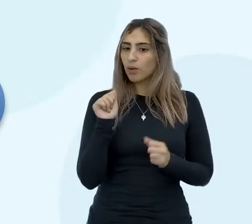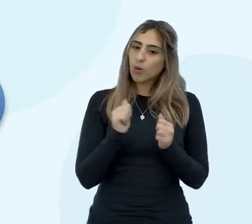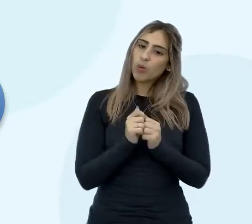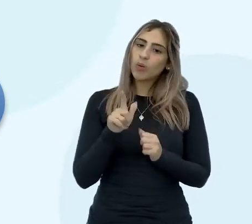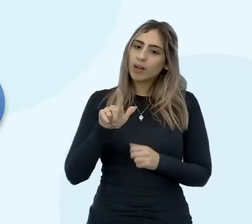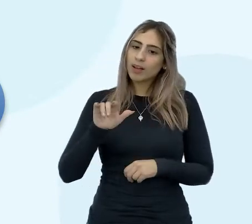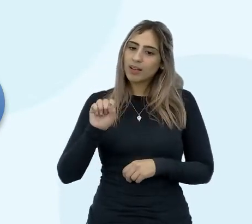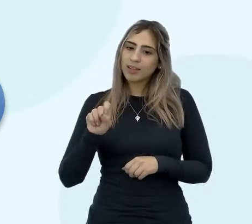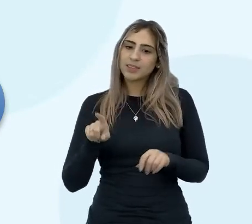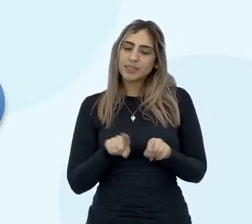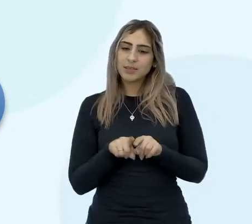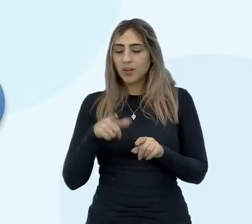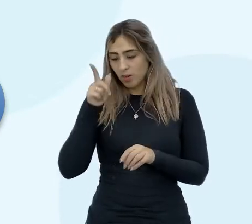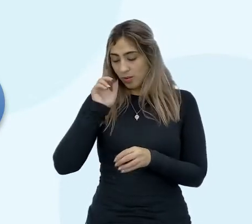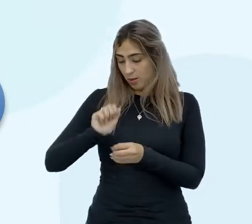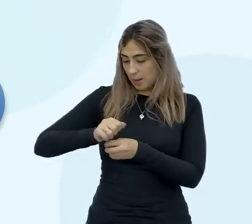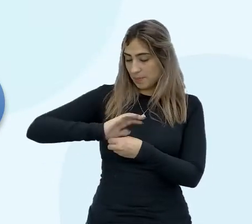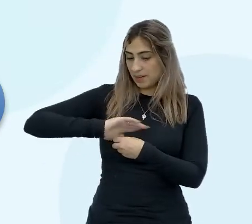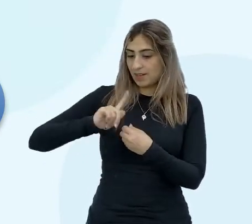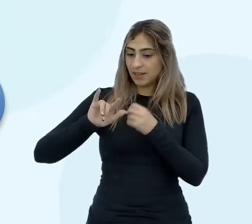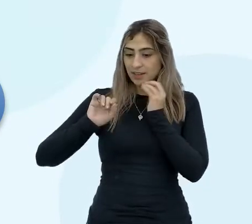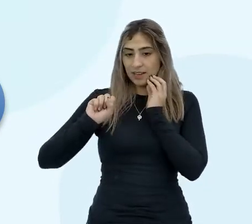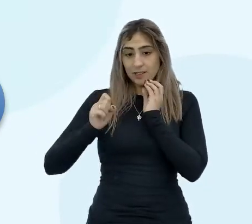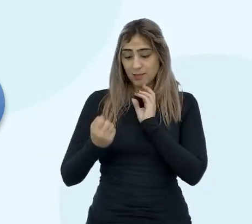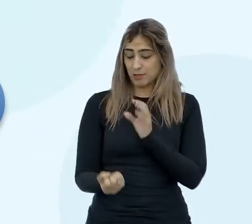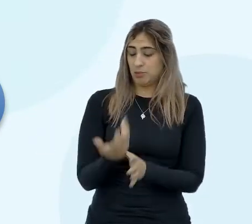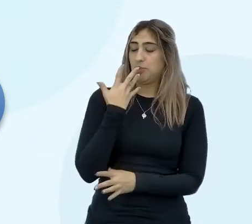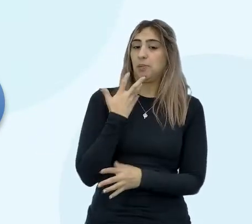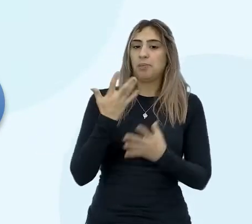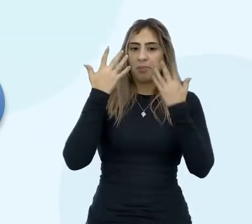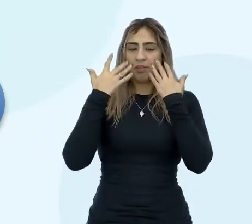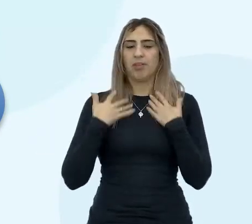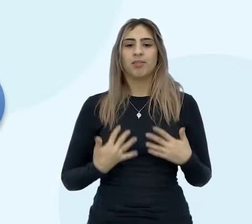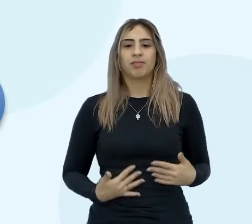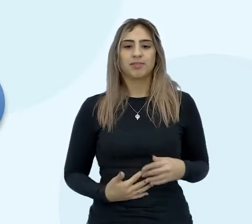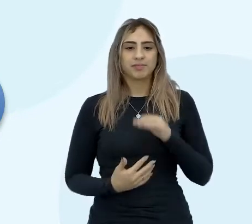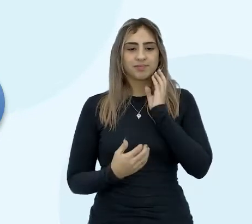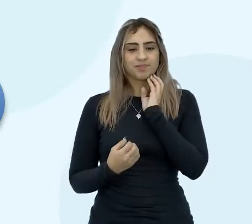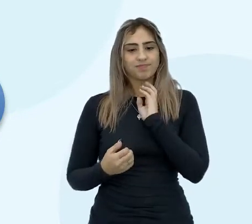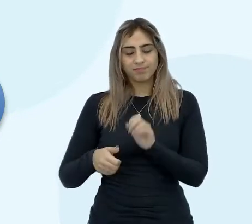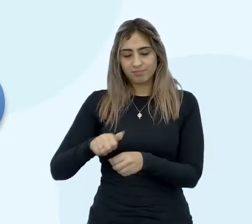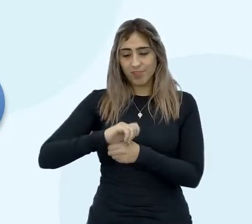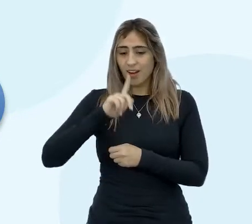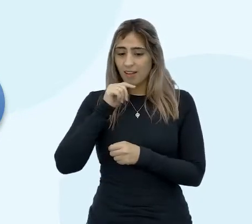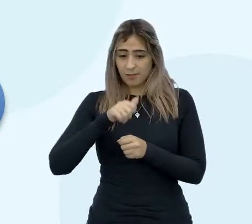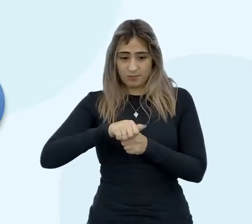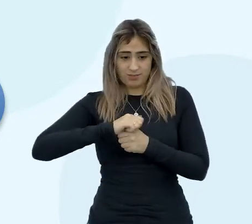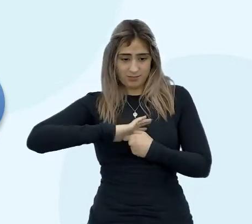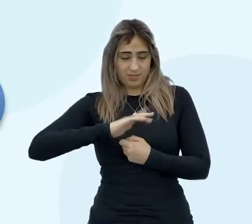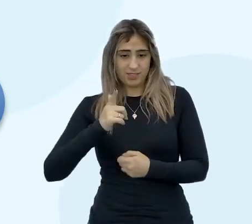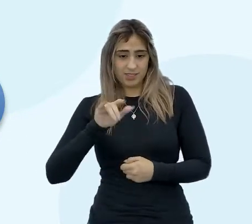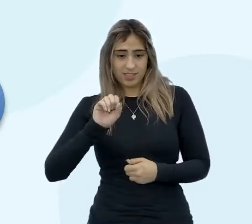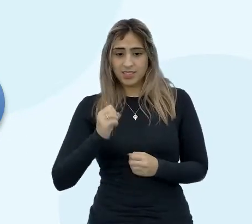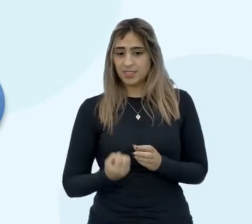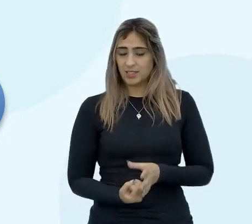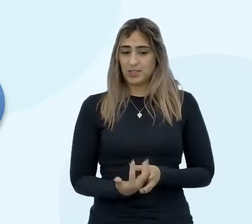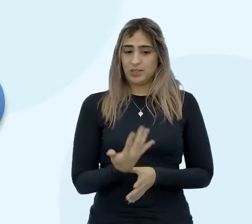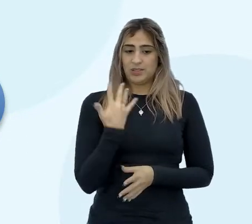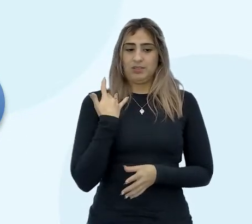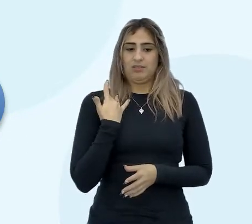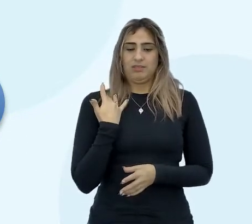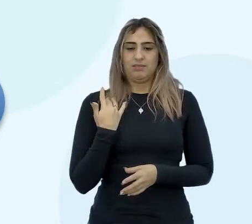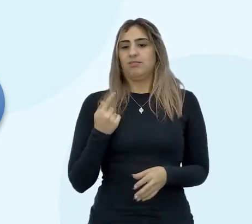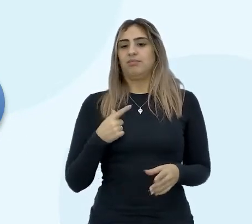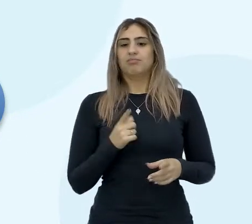né, gente? Ontem eu fui abrir uma água com gás, quase tomei um banho, né? Na hora que eu fui abrir água com gás, porque voou tudo, né? O gás